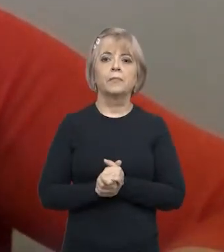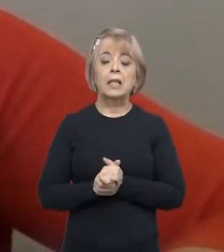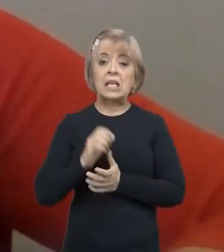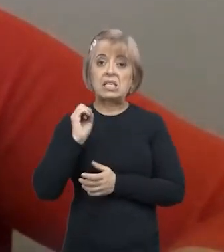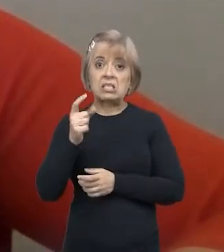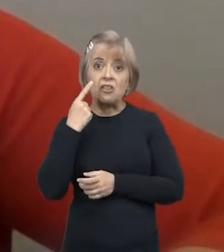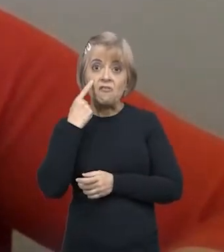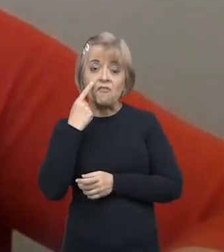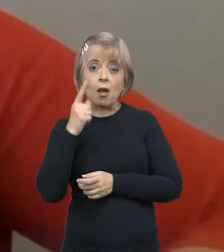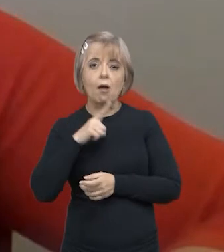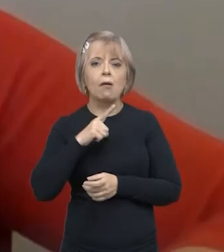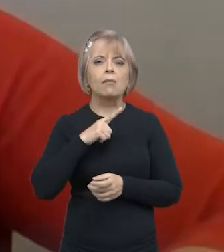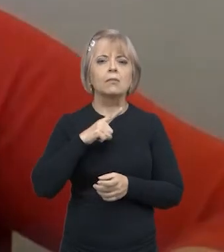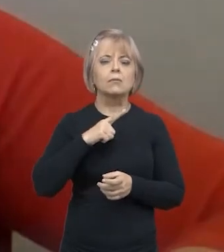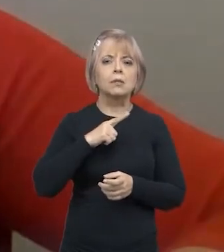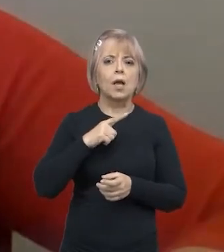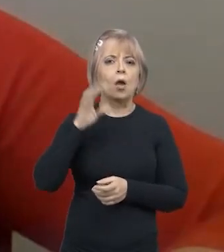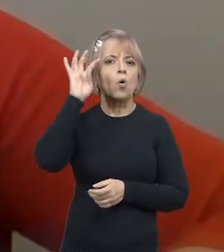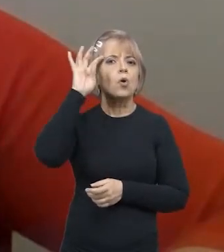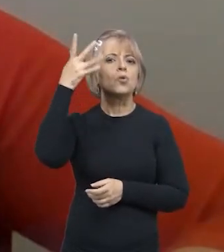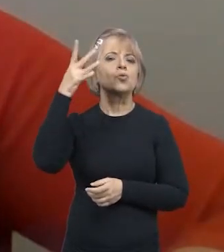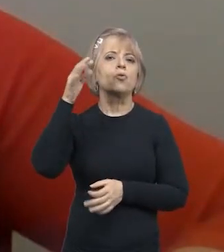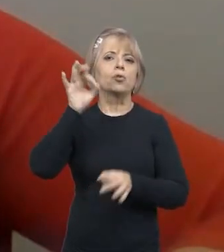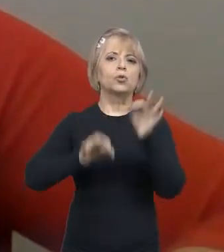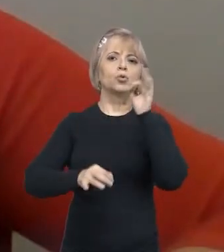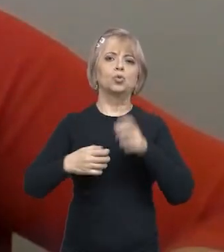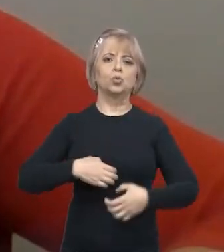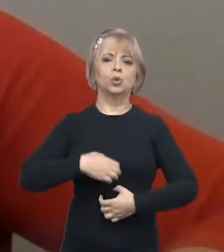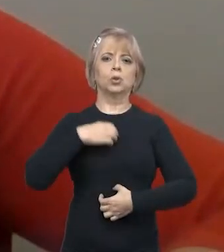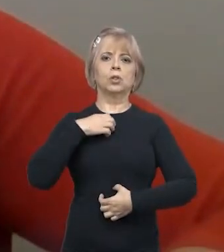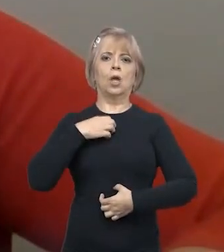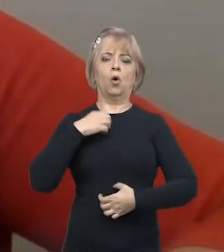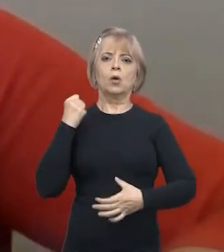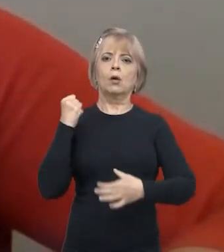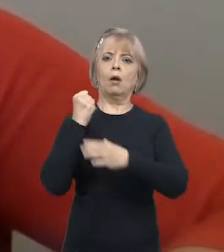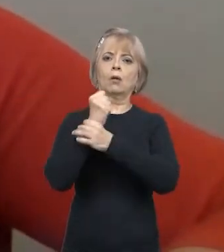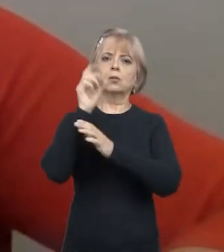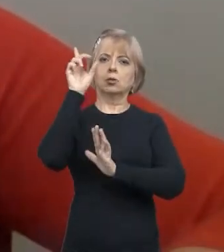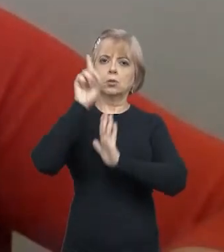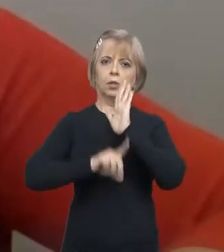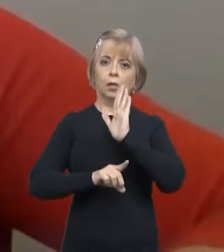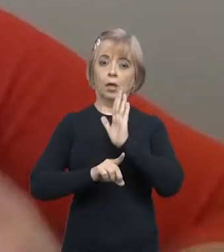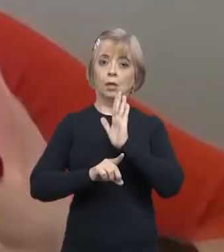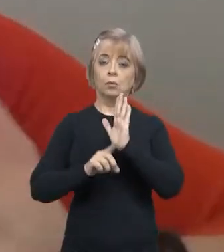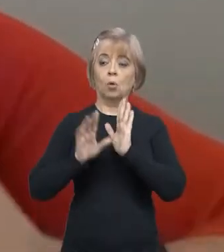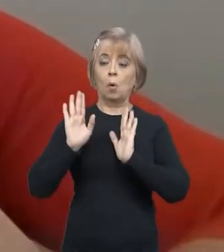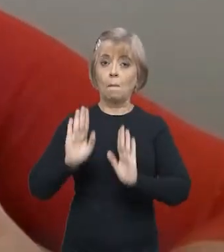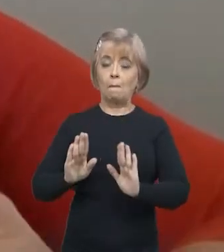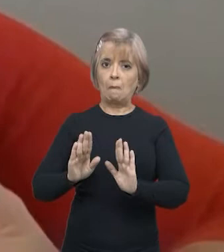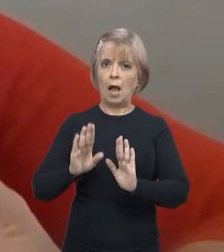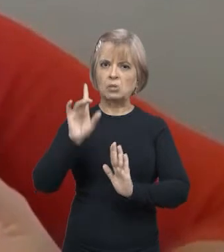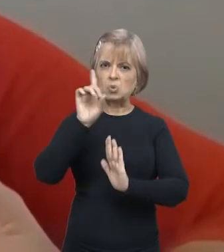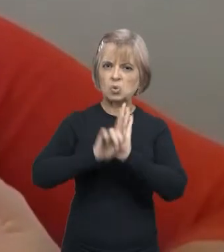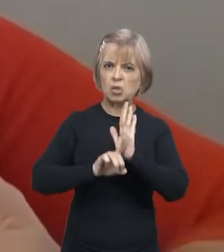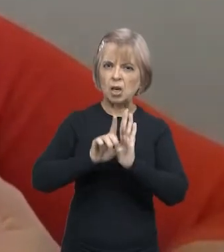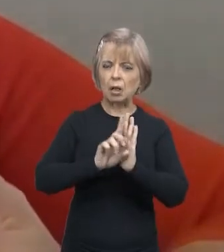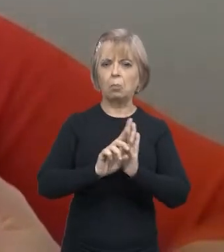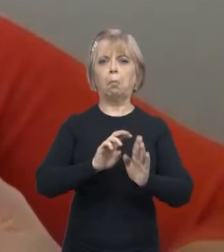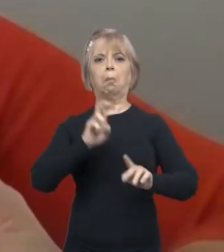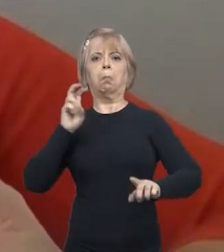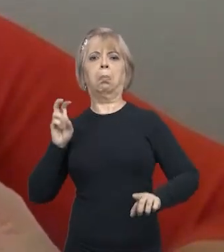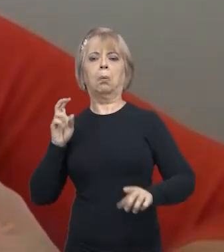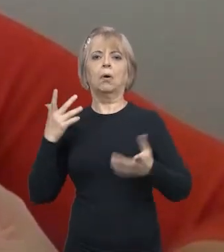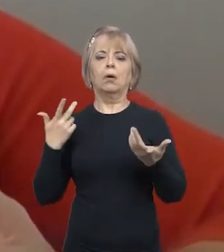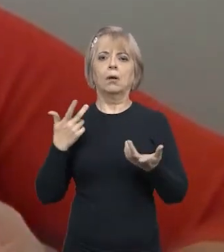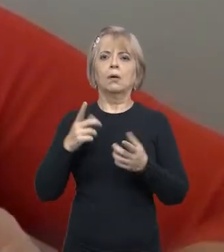tem uma decisão judicial ou que tem um termo de ajustamento de conduta ali que garante um direito, mas aquele direito ele continua sendo descumprido